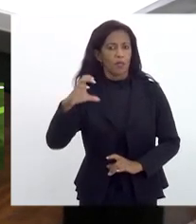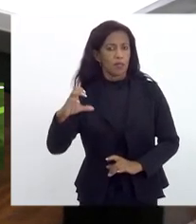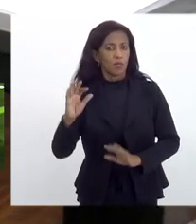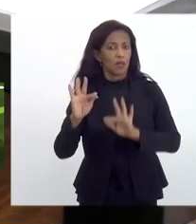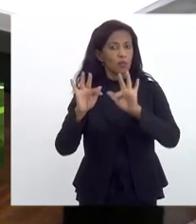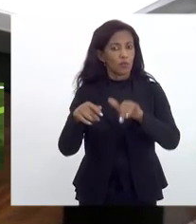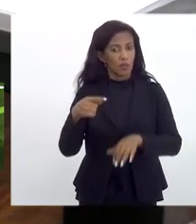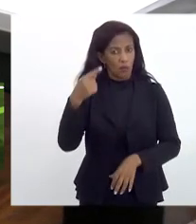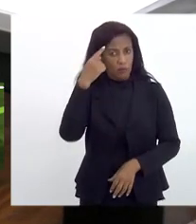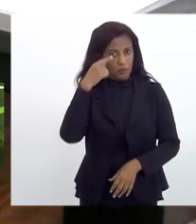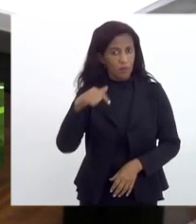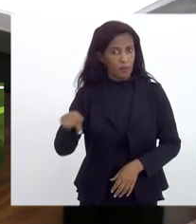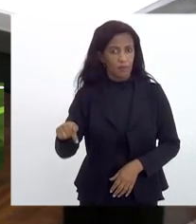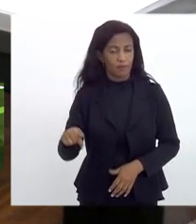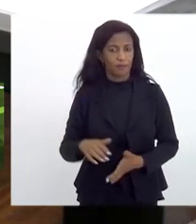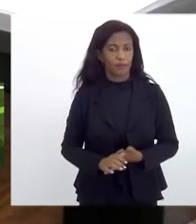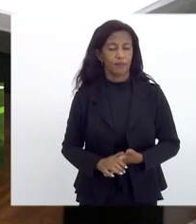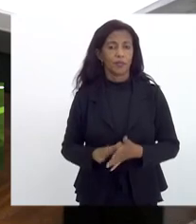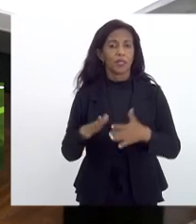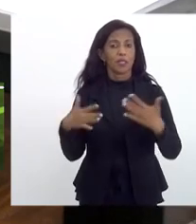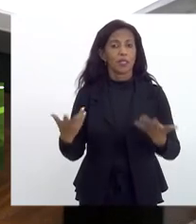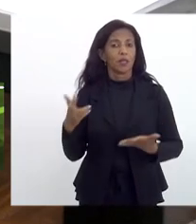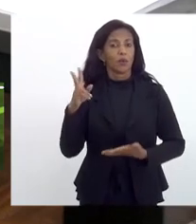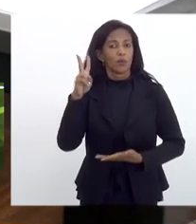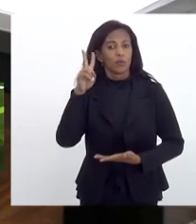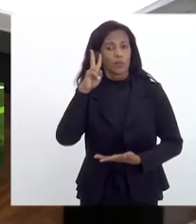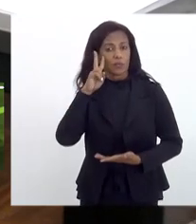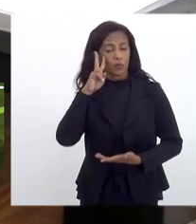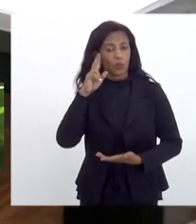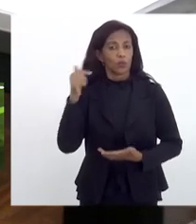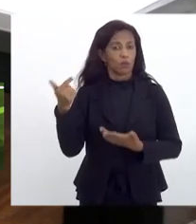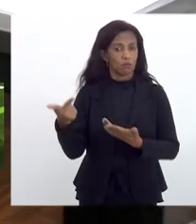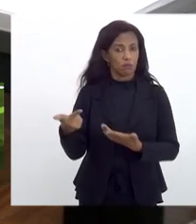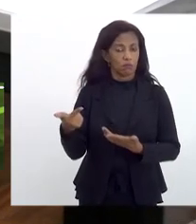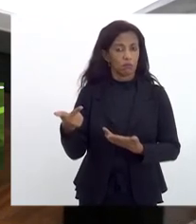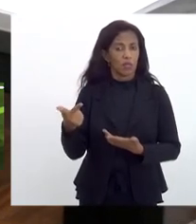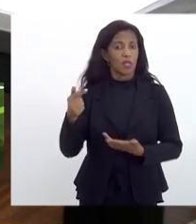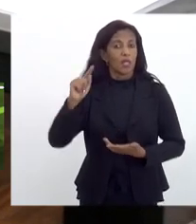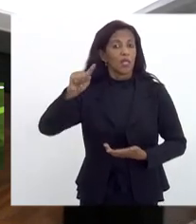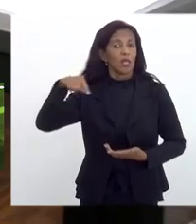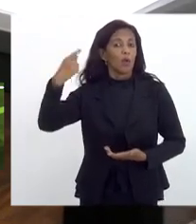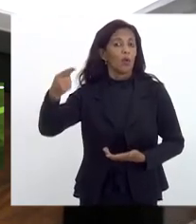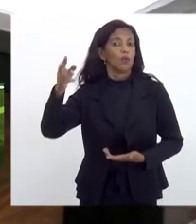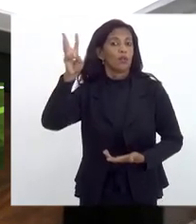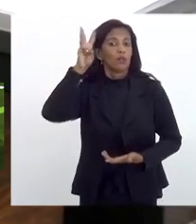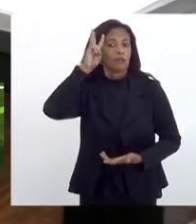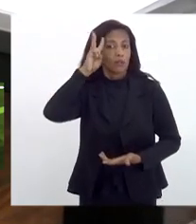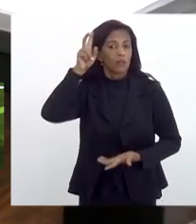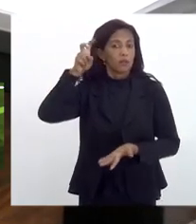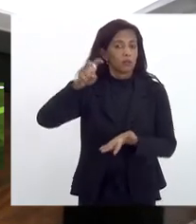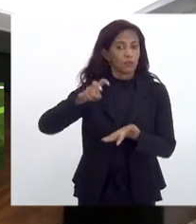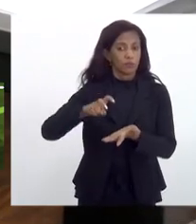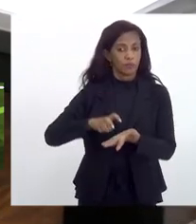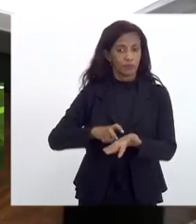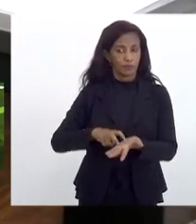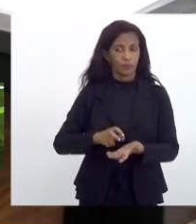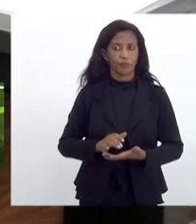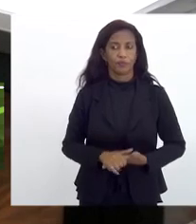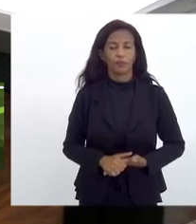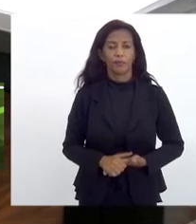final de semana. então nós fazíamos essa outra na terça de manhã e